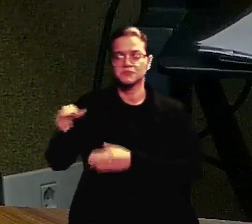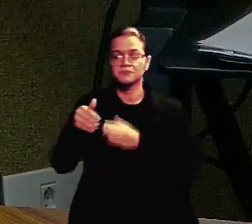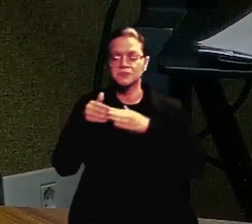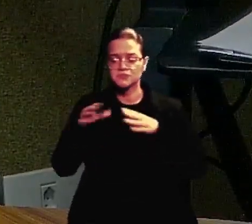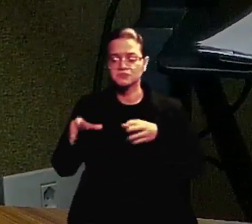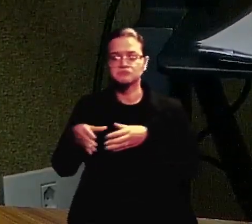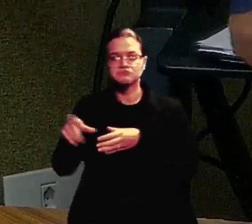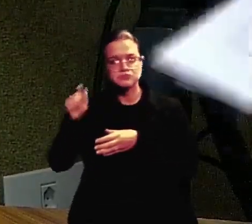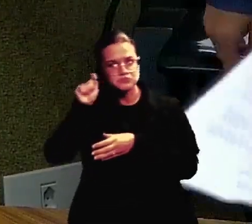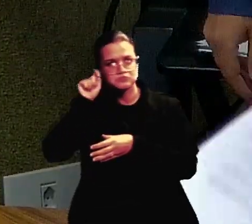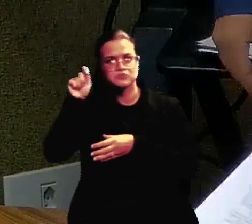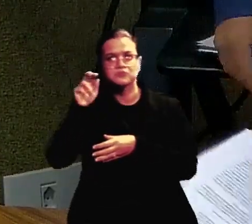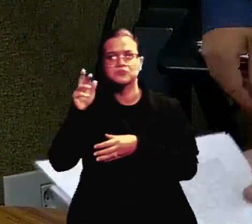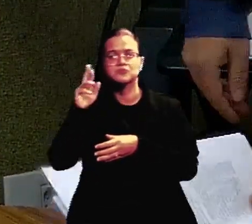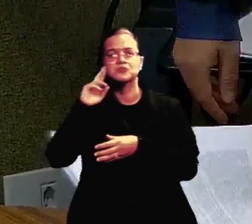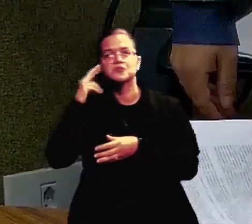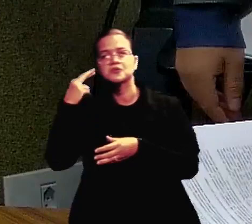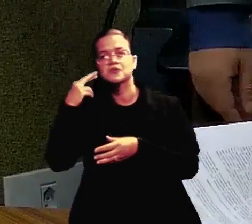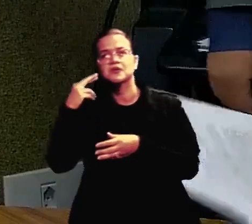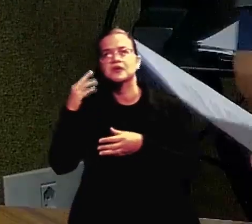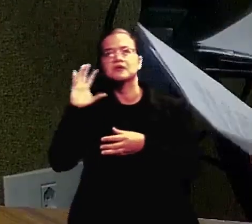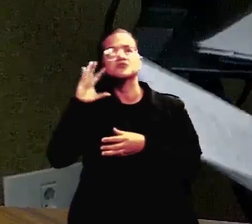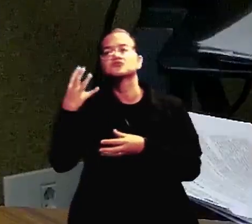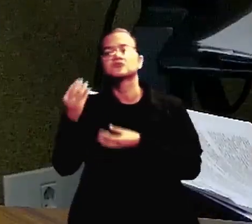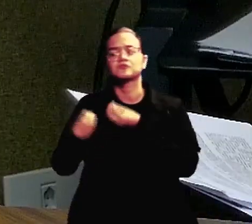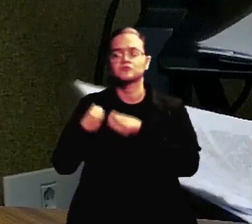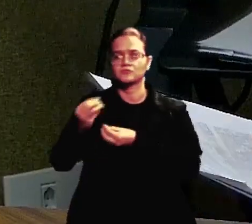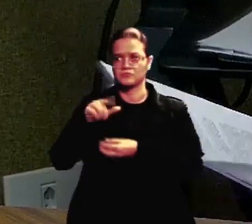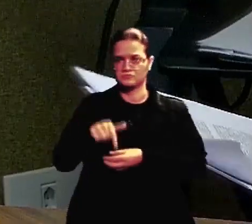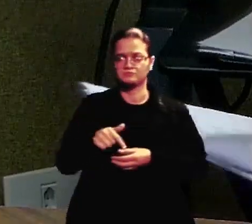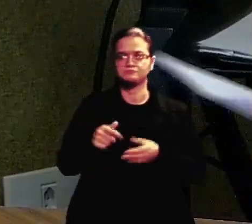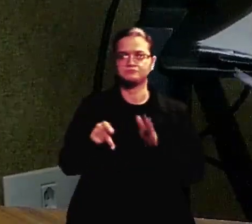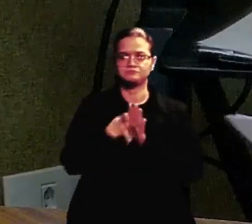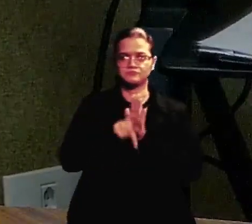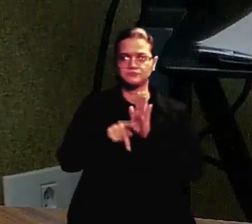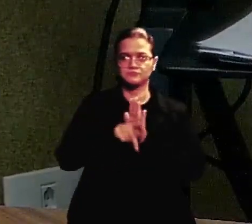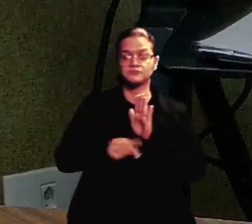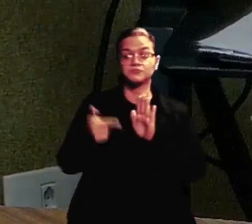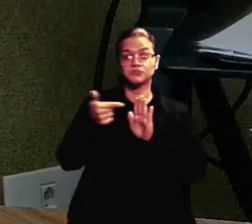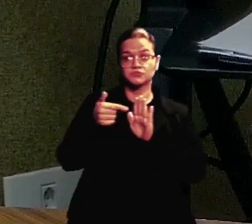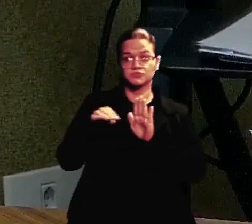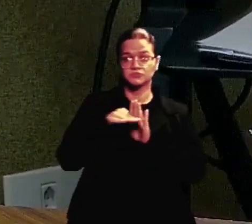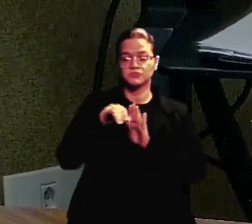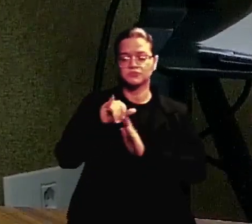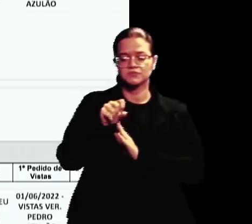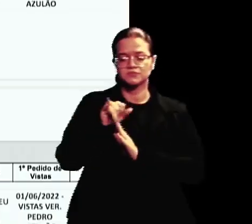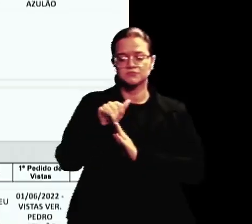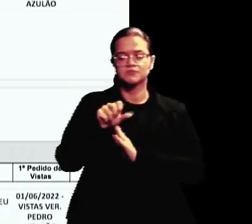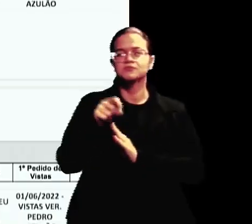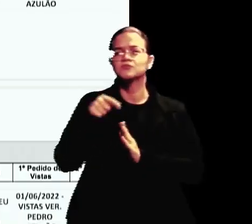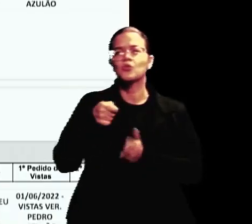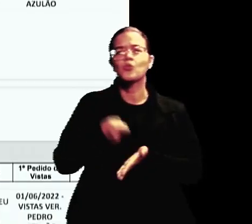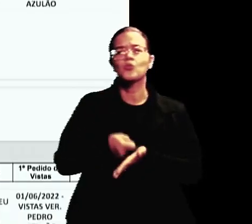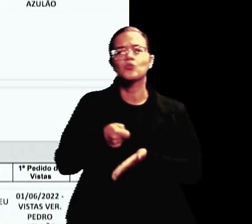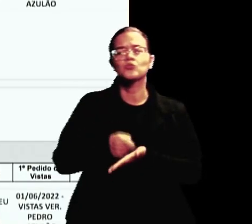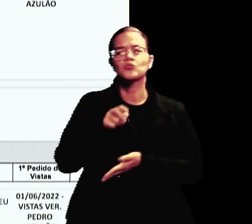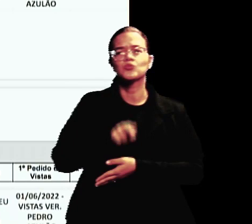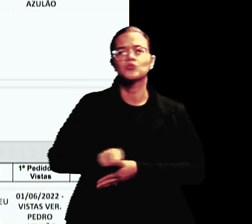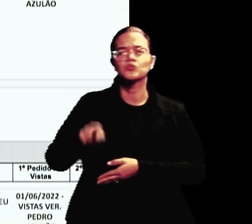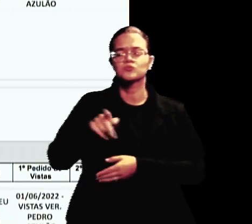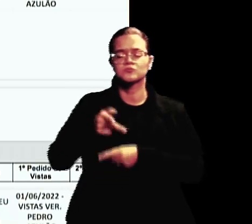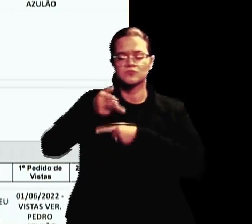as providências cabíveis para o mesmo. Segundo ponto da pauta, projeto vereador Isaías Ribeiro dispõe sobre a obrigatoriedade do uso